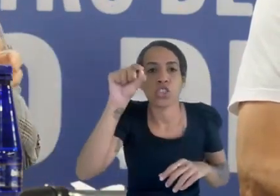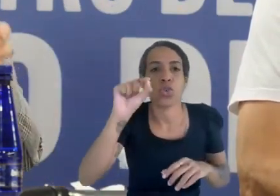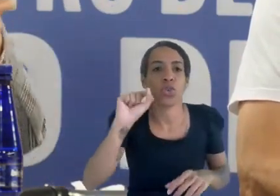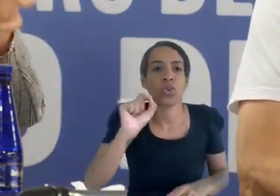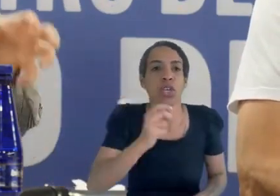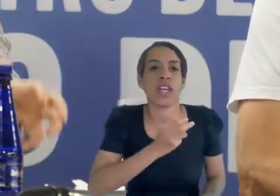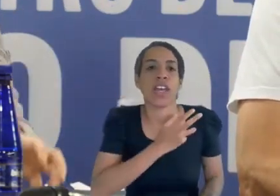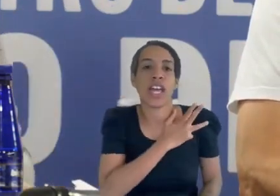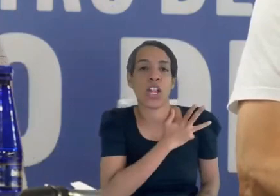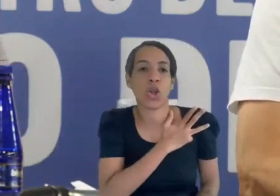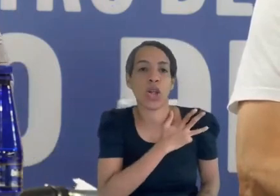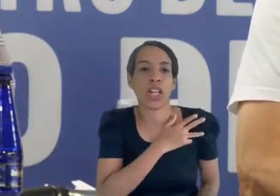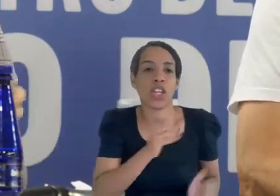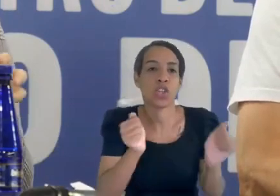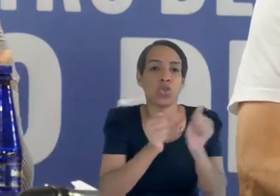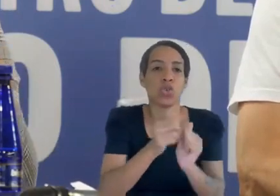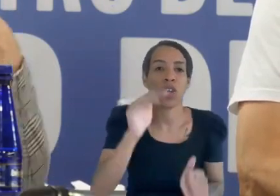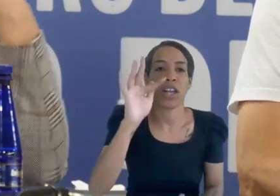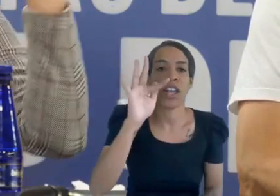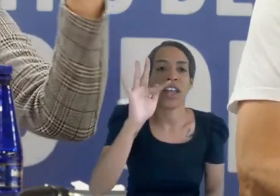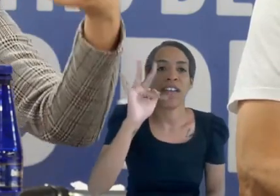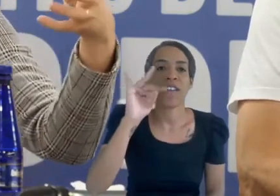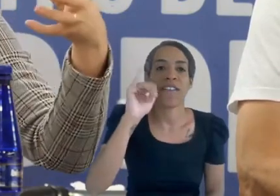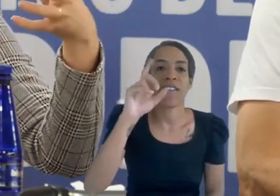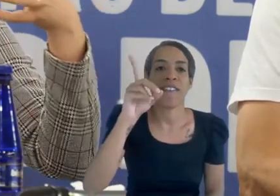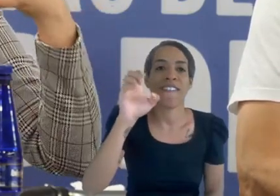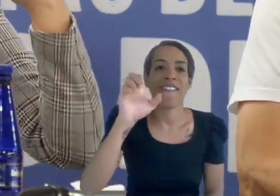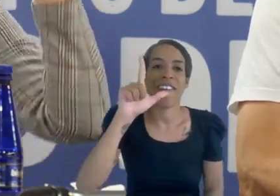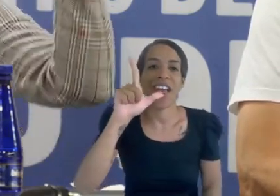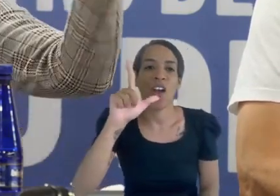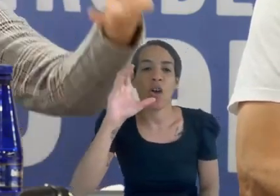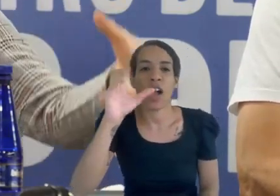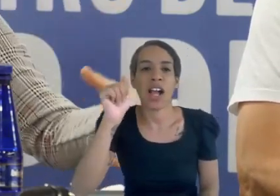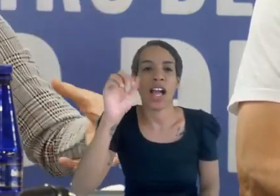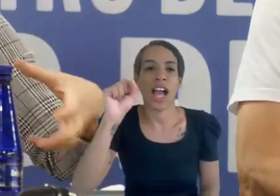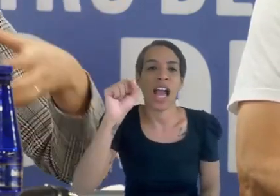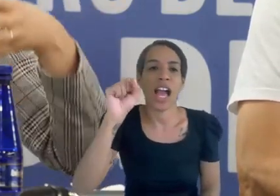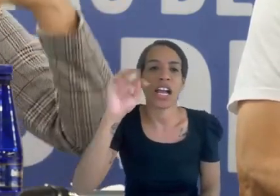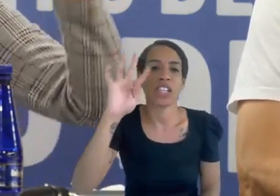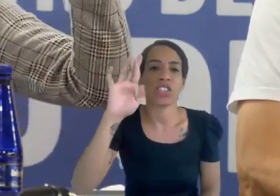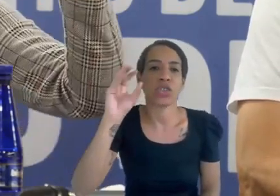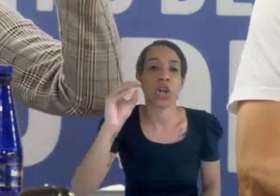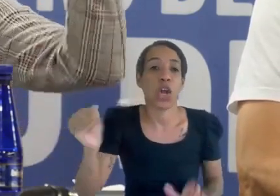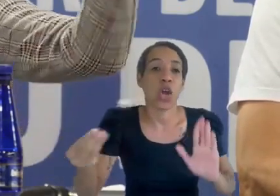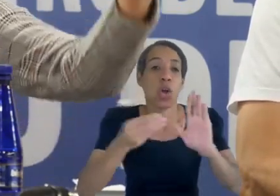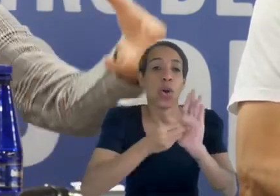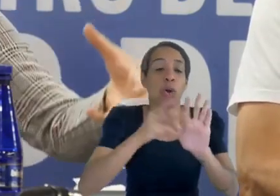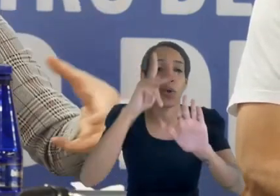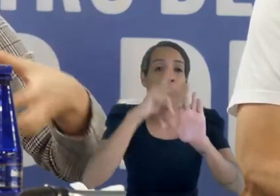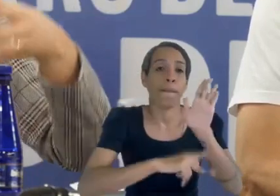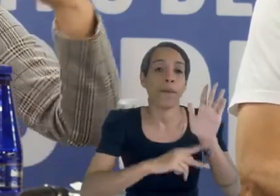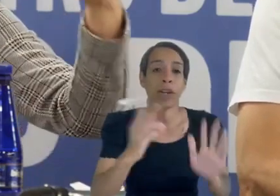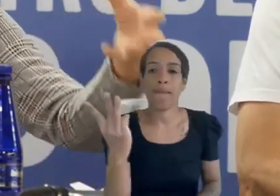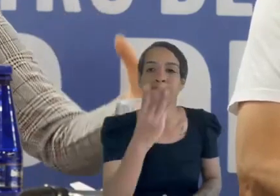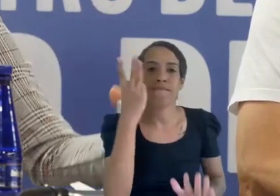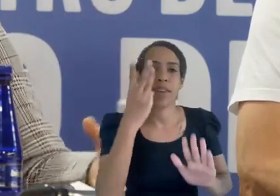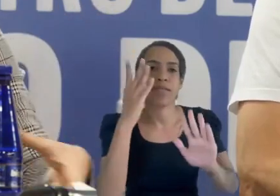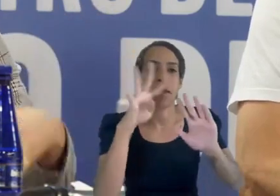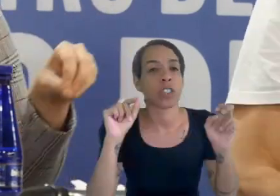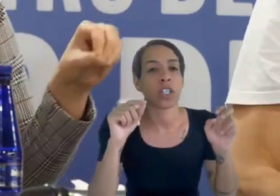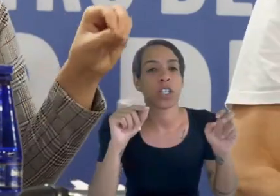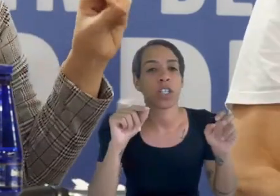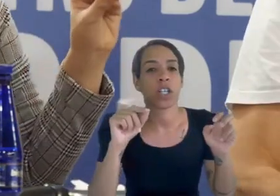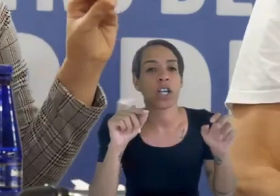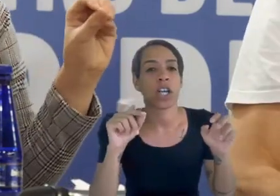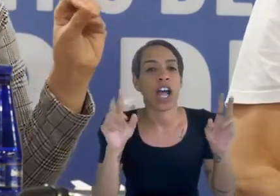estratégia de implementação desse projeto em três fases de dominação totalitária no